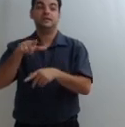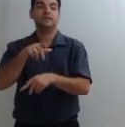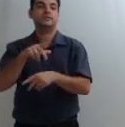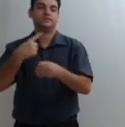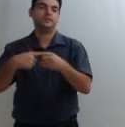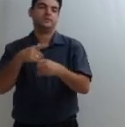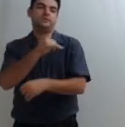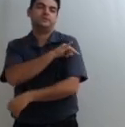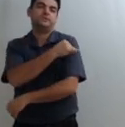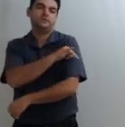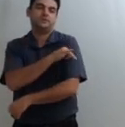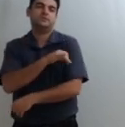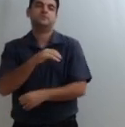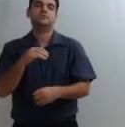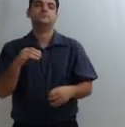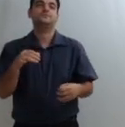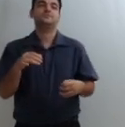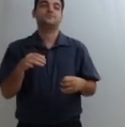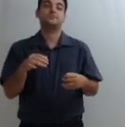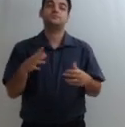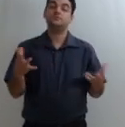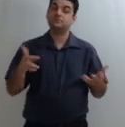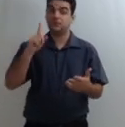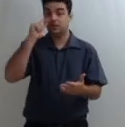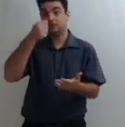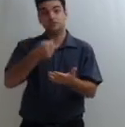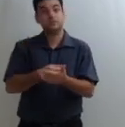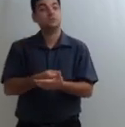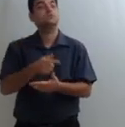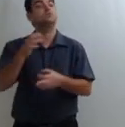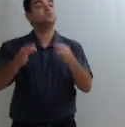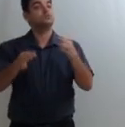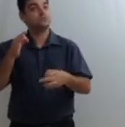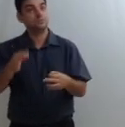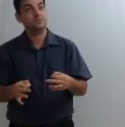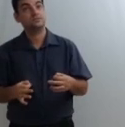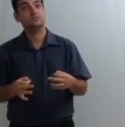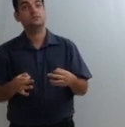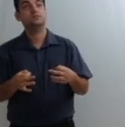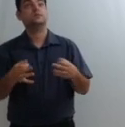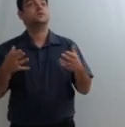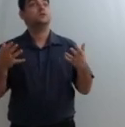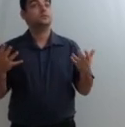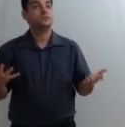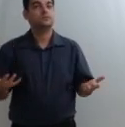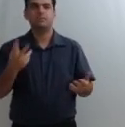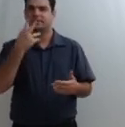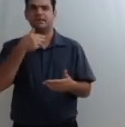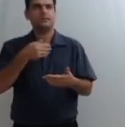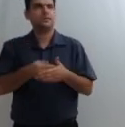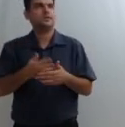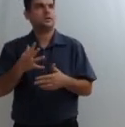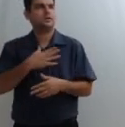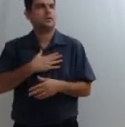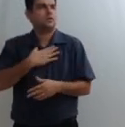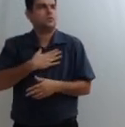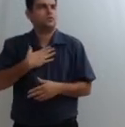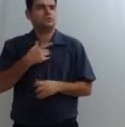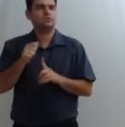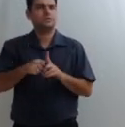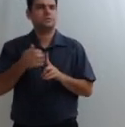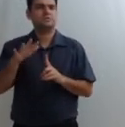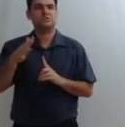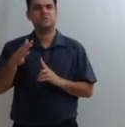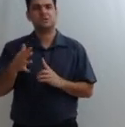de distrito. As decisões do juiz. Agora, a última decisão em agosto, que remete à decisão